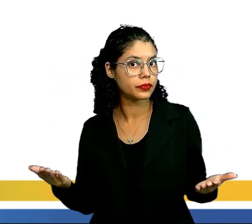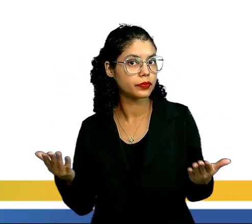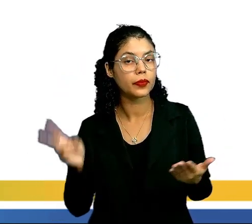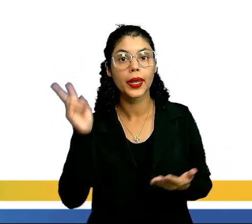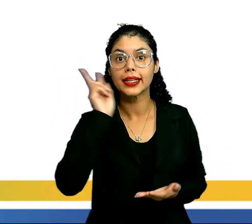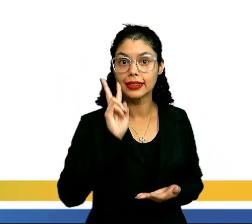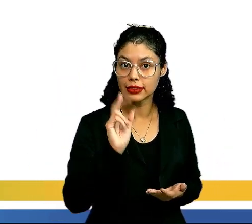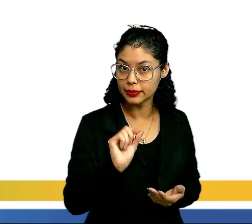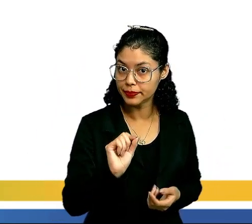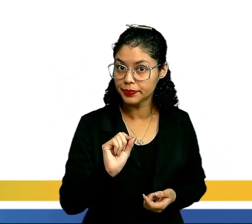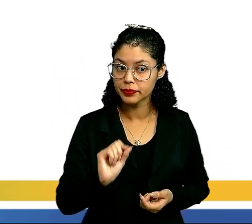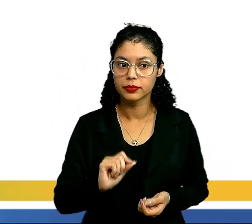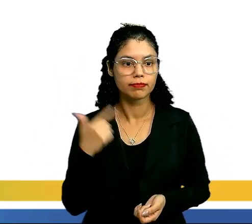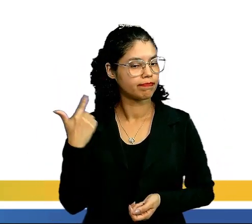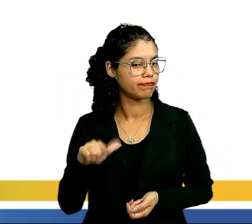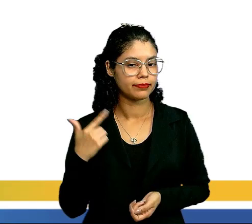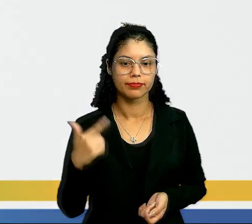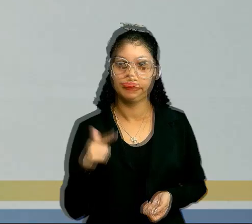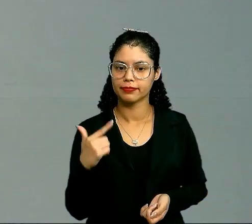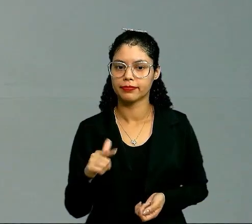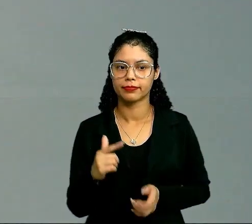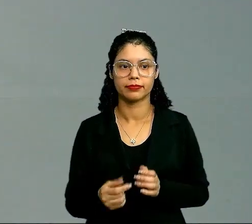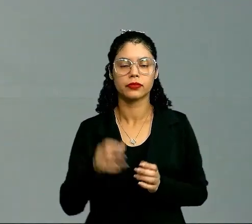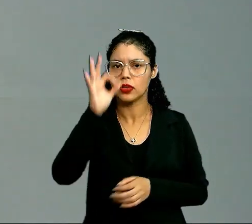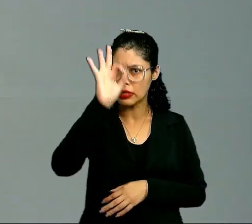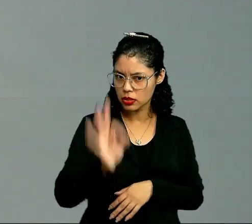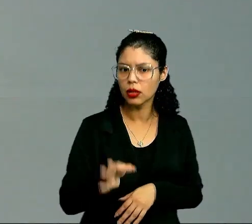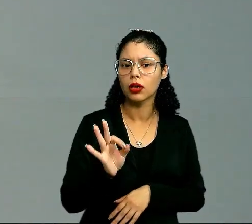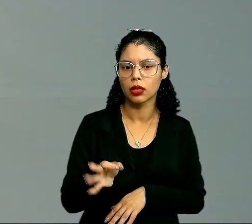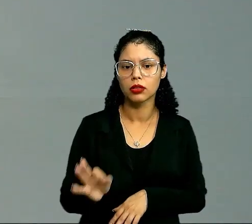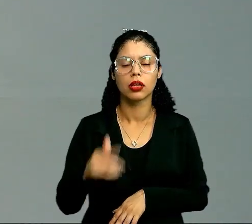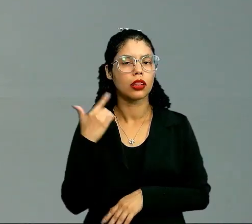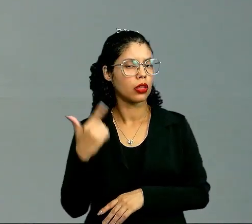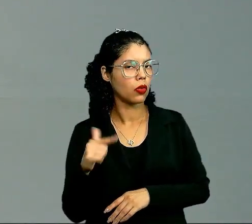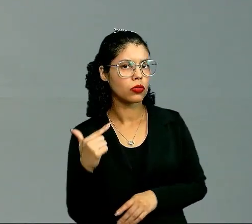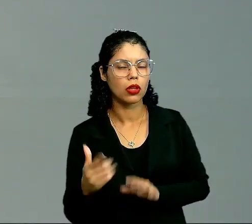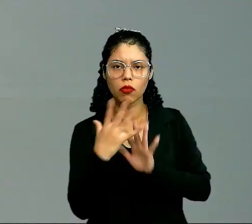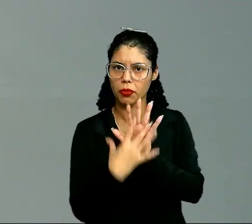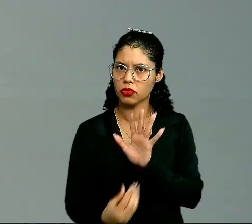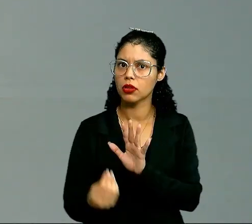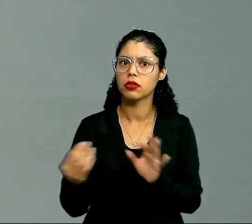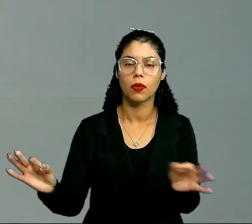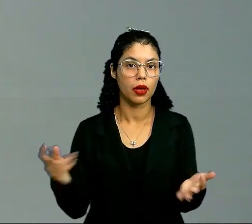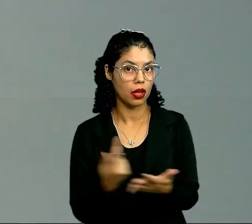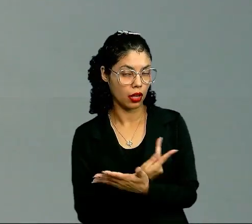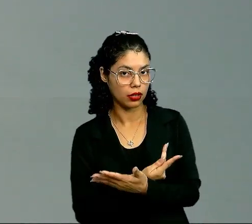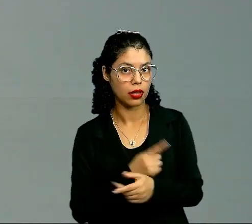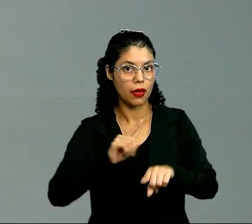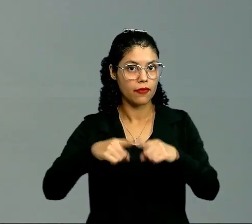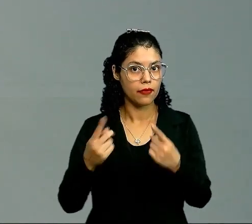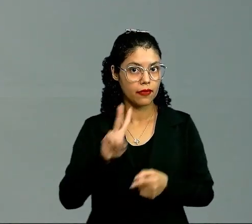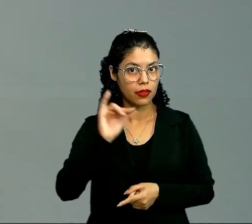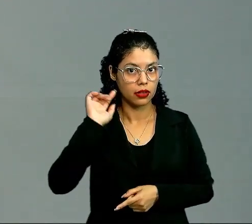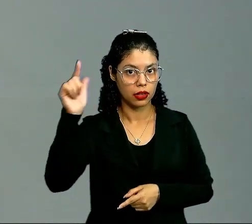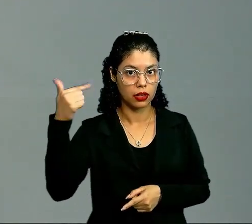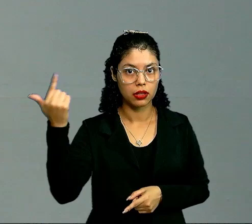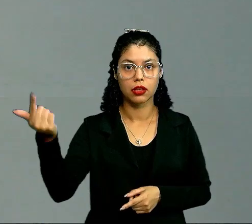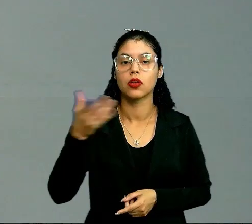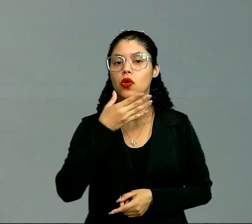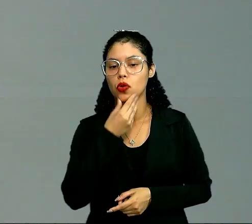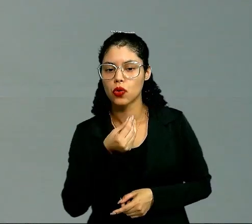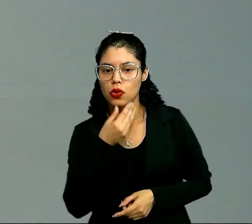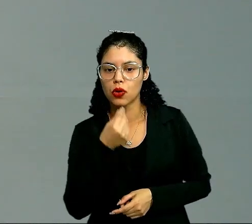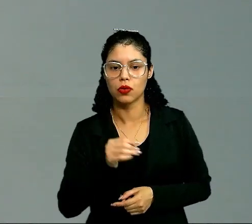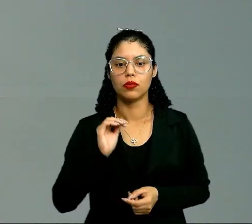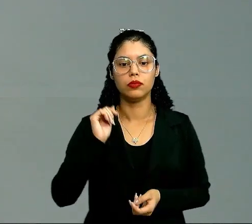só lembrem, tá? Não existe uma projeção certa e não existe uma projeção errada. Vai daquilo que o